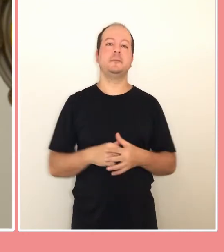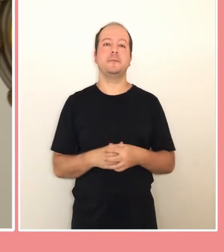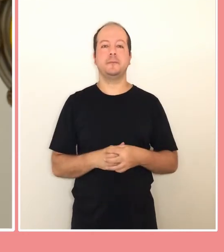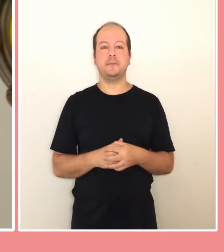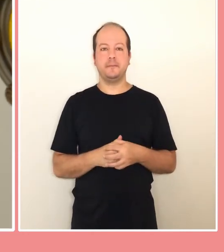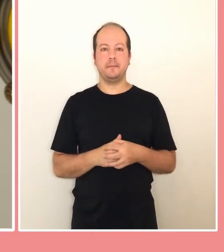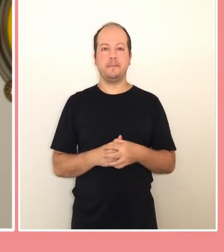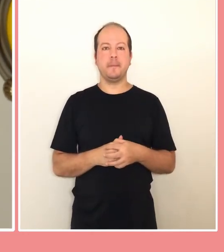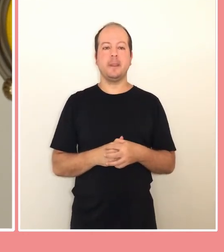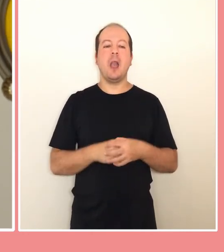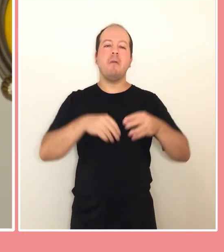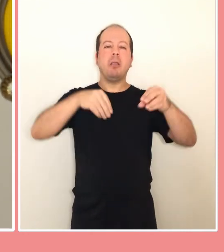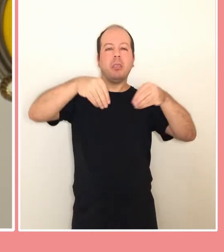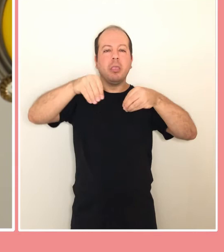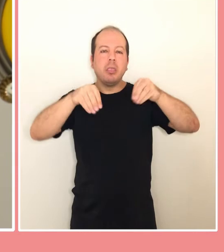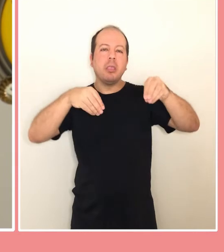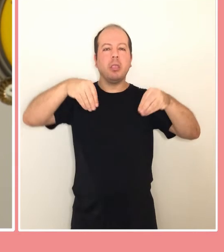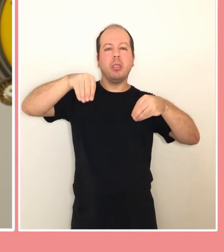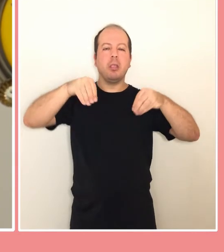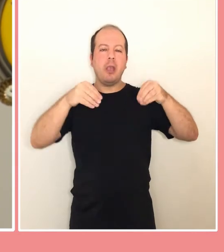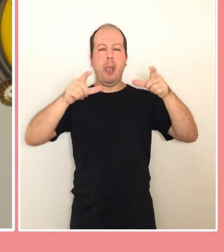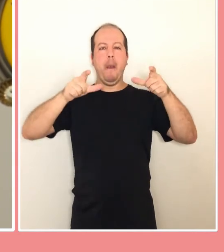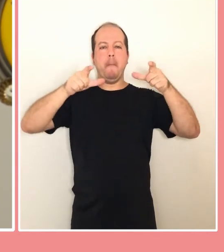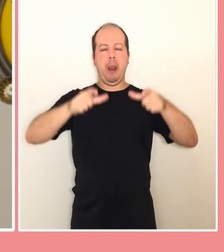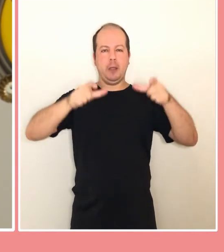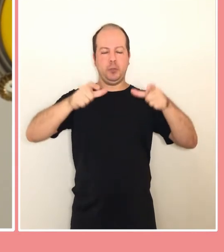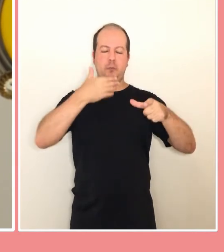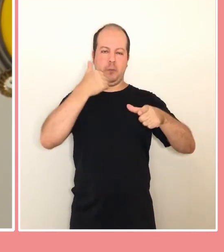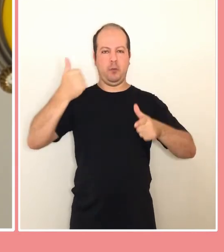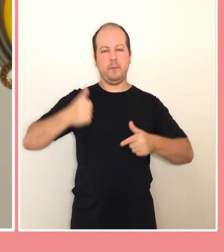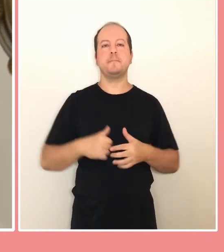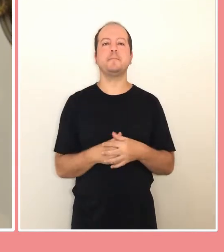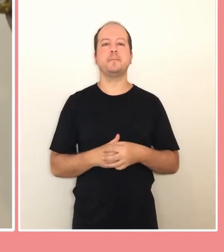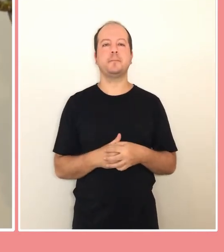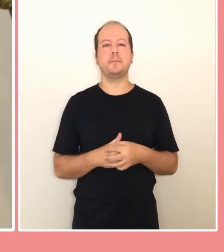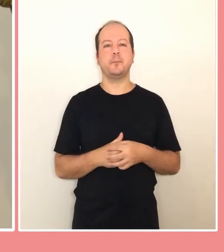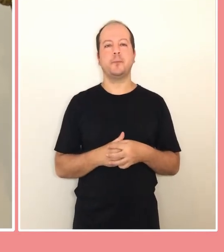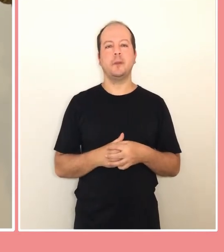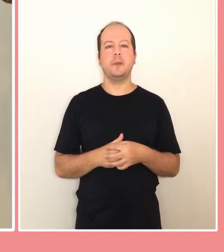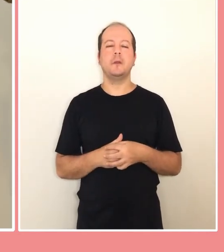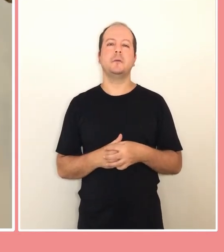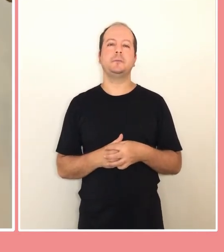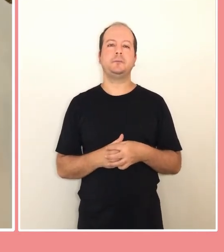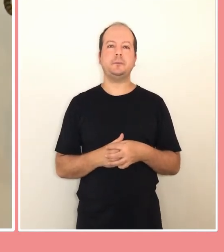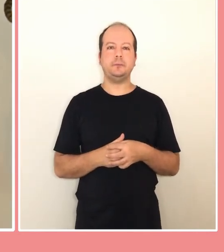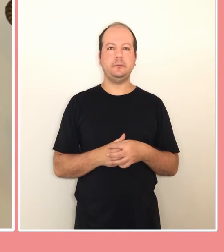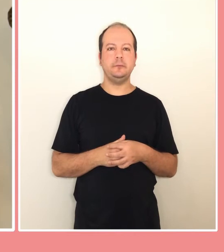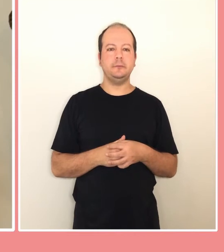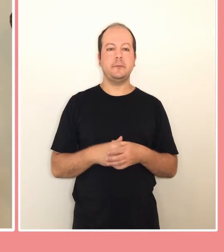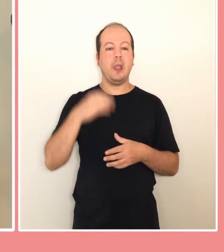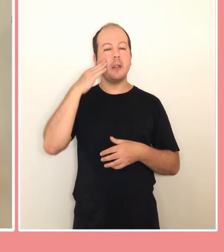ir laceando esse plástico, né, vagarosamente, e